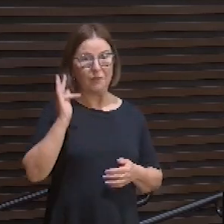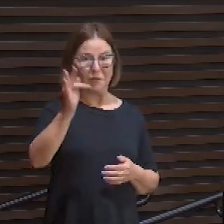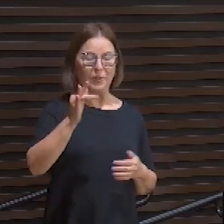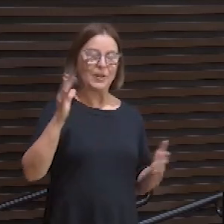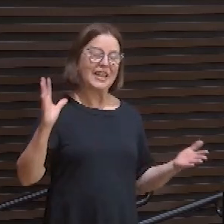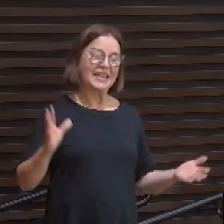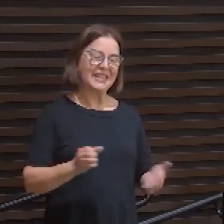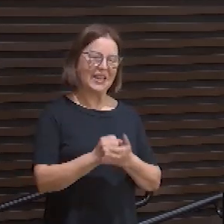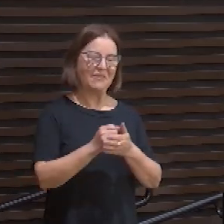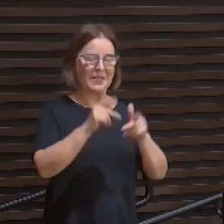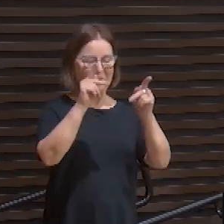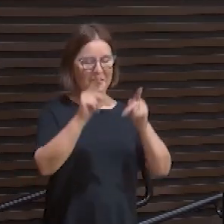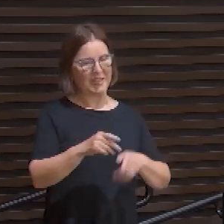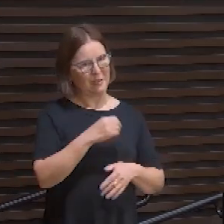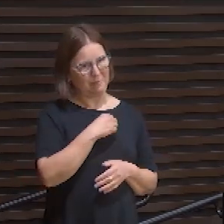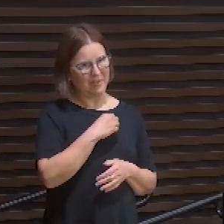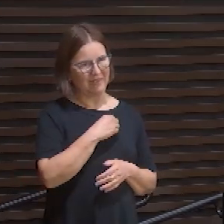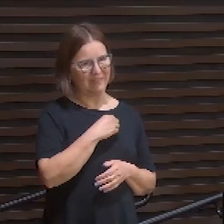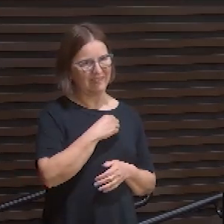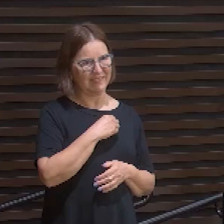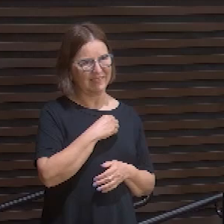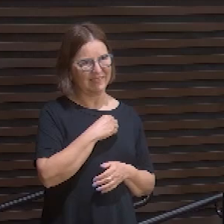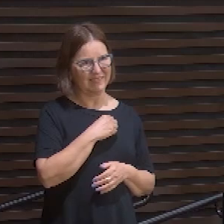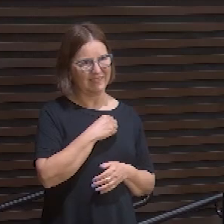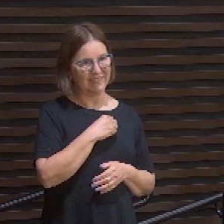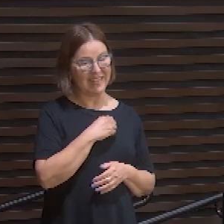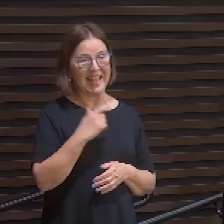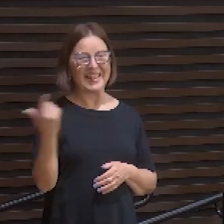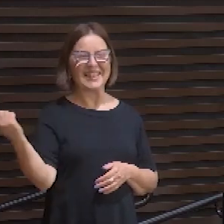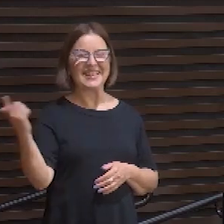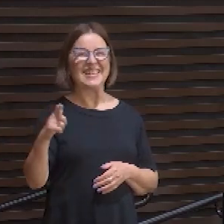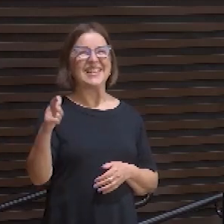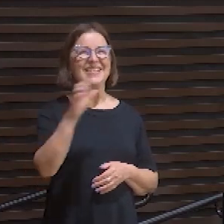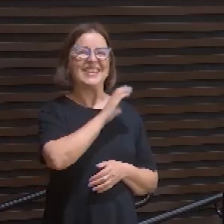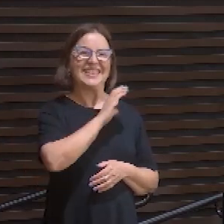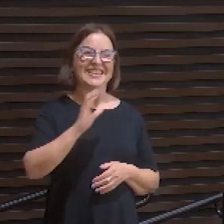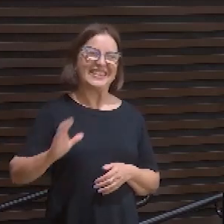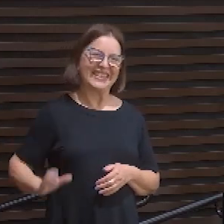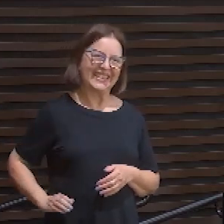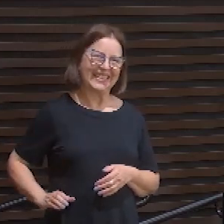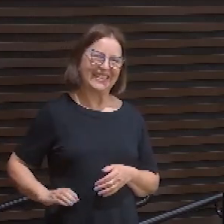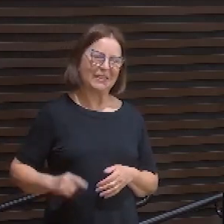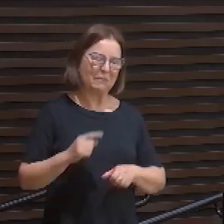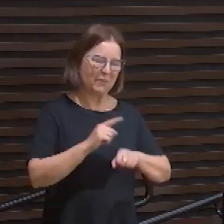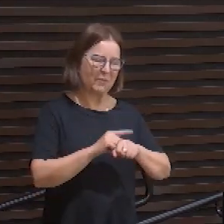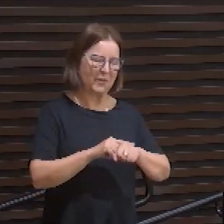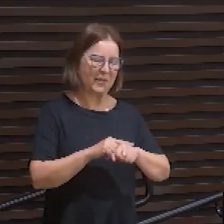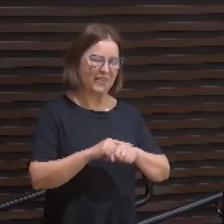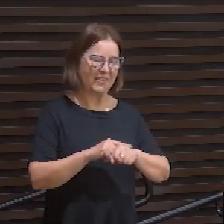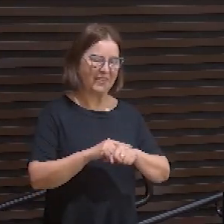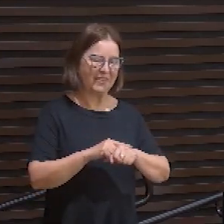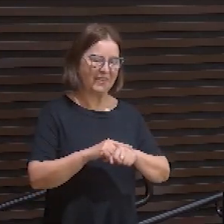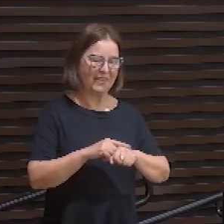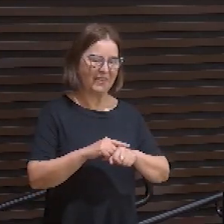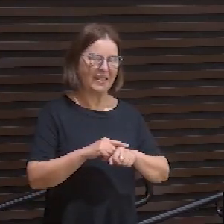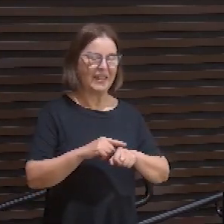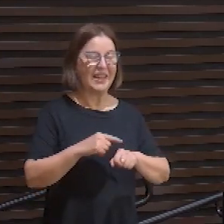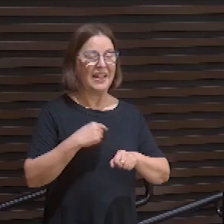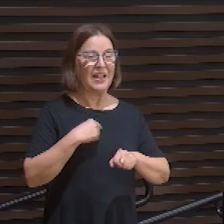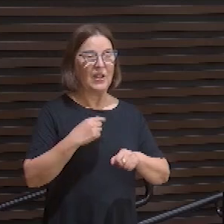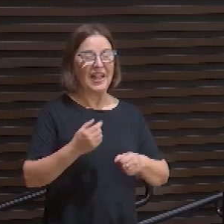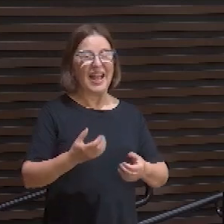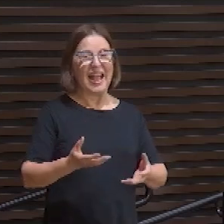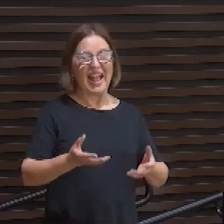da presença do pecado na vinda de Cristo, quando eu receber um corpo sem